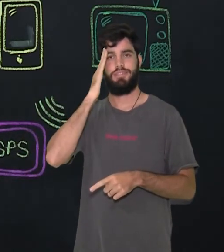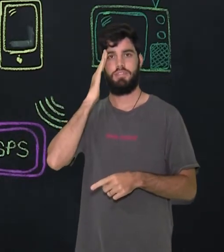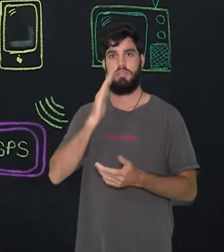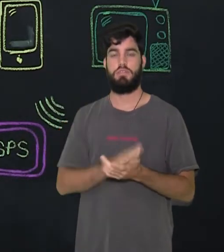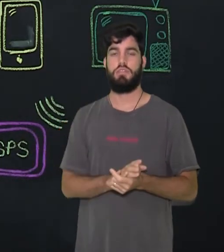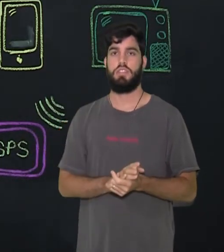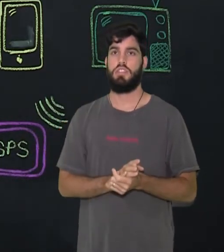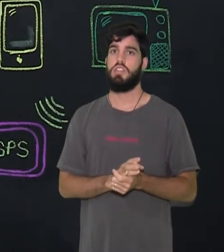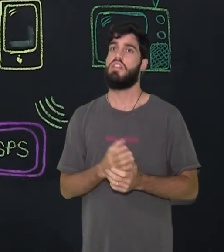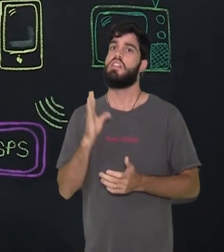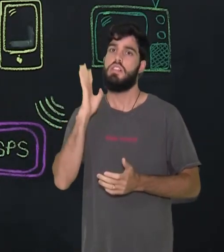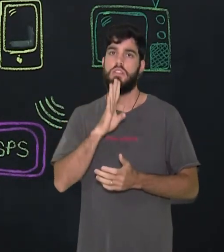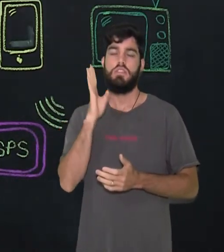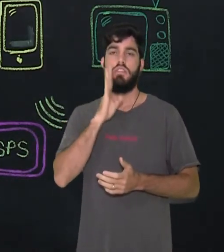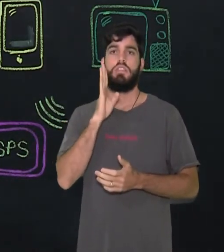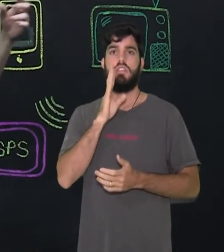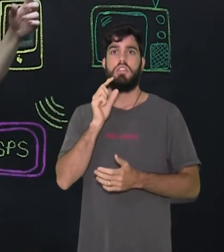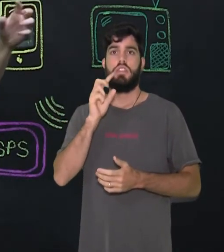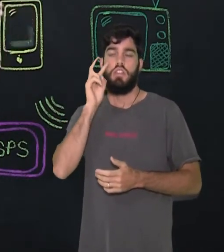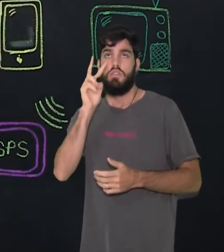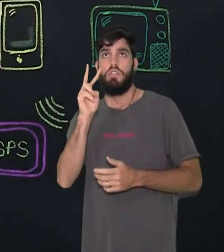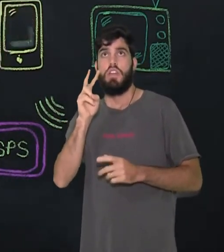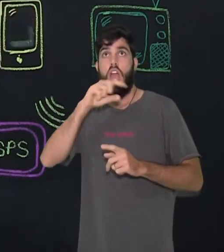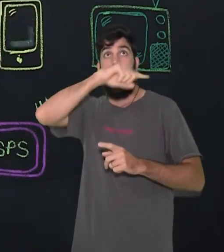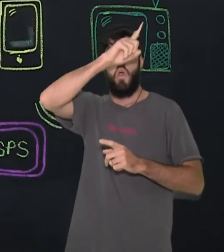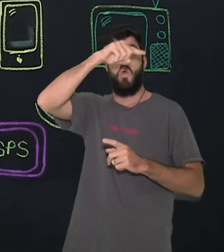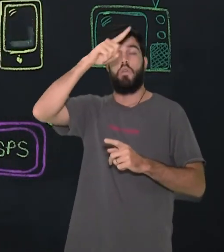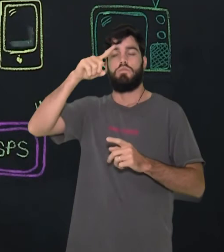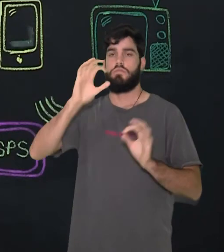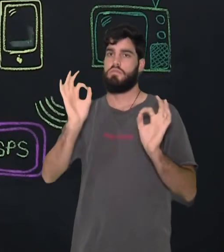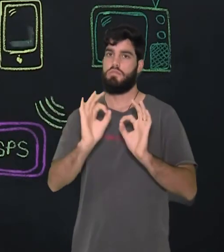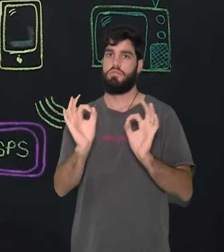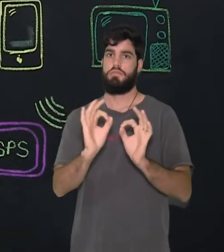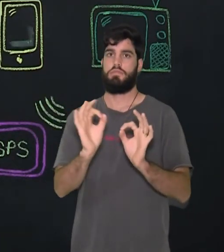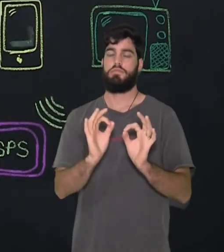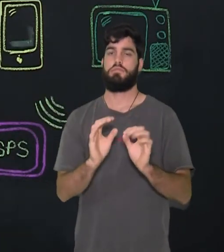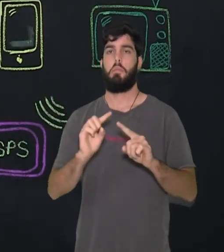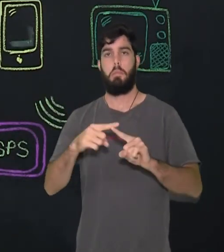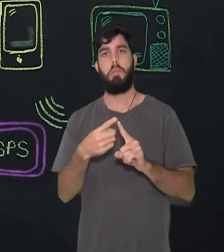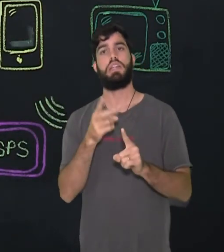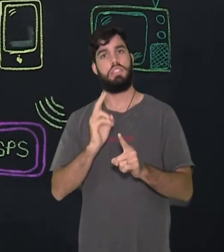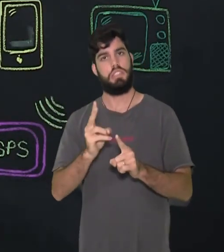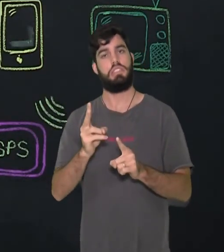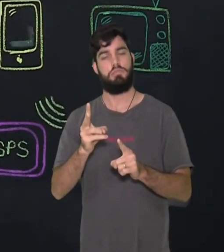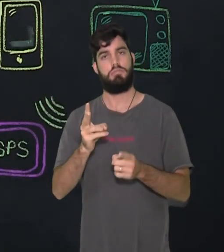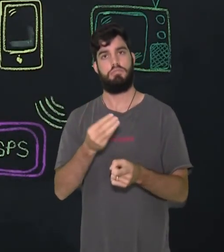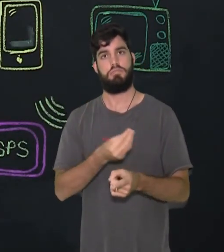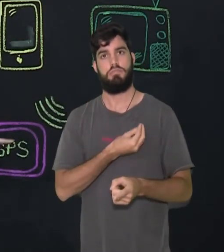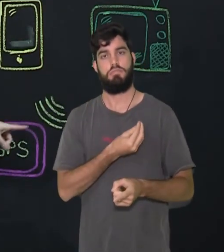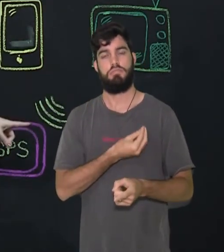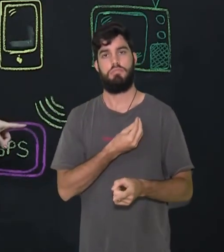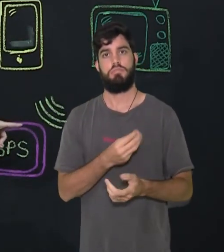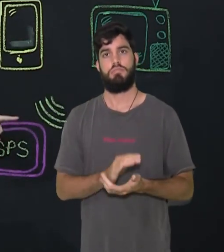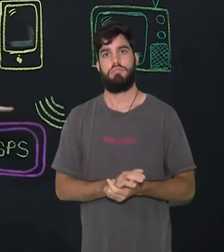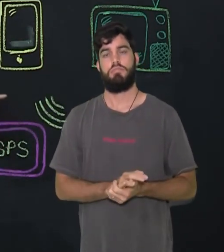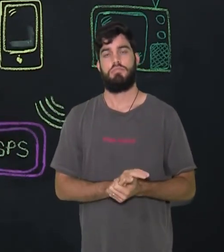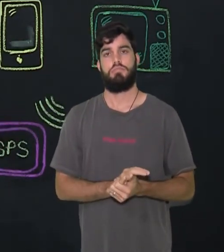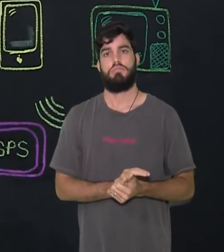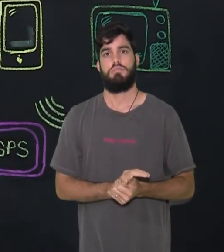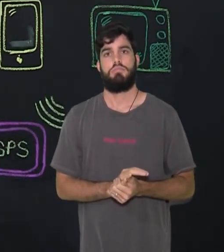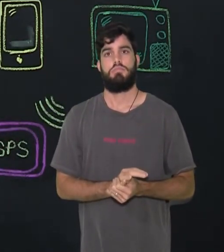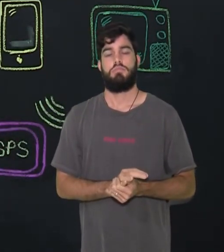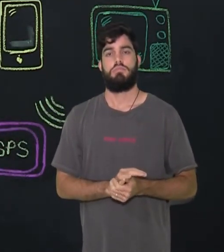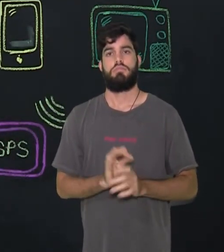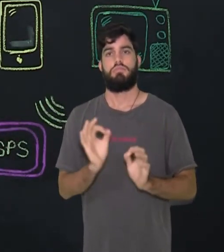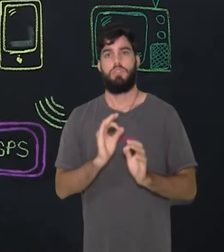tá? Então é muito legal, você não vê a onda passando, chegando, indo do lado para o outro, você não vê isso, mas ela tá lá e você consegue pegar o quê? Um mapa e não